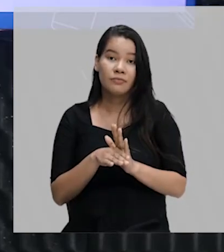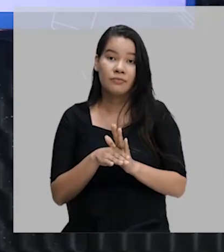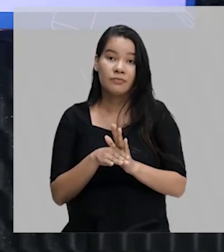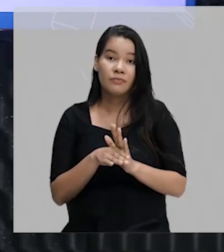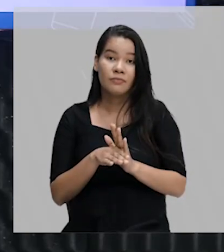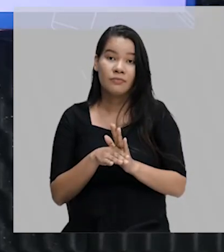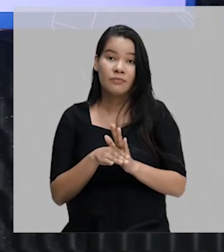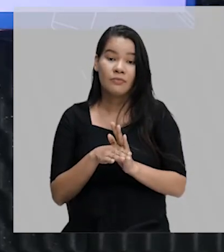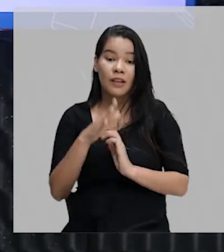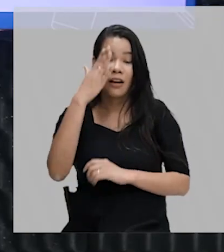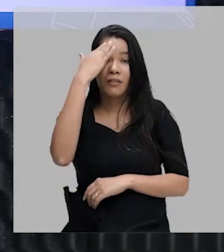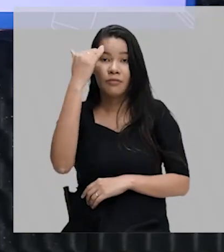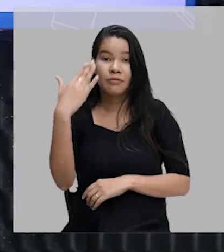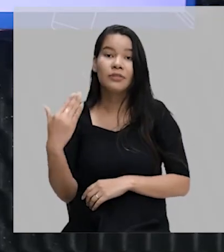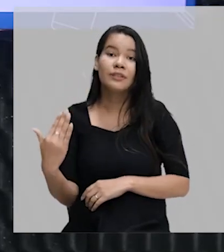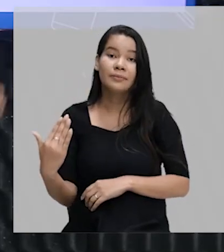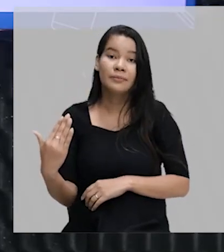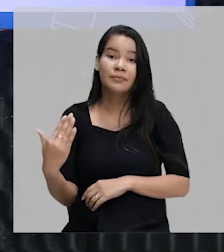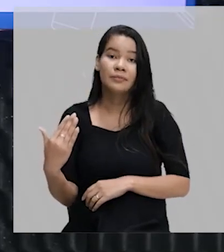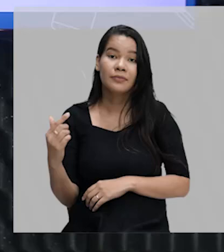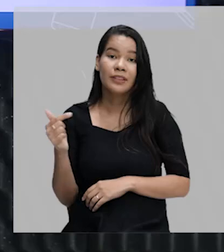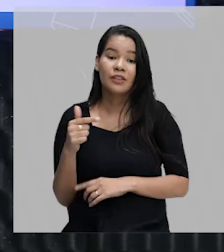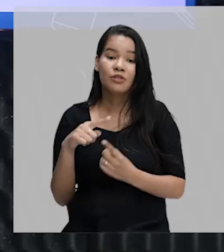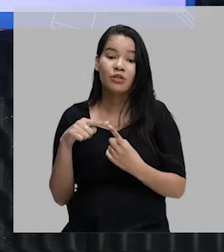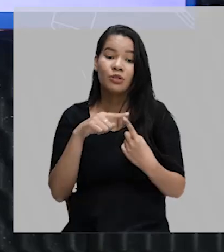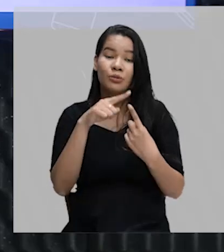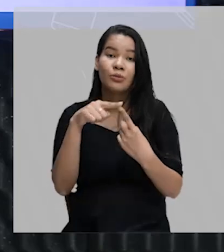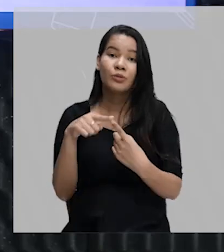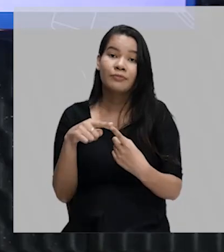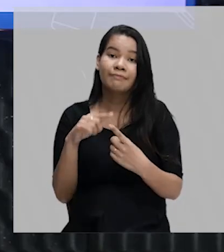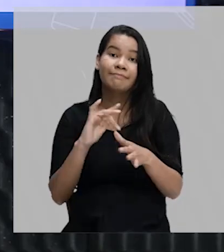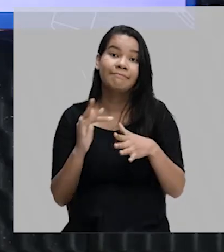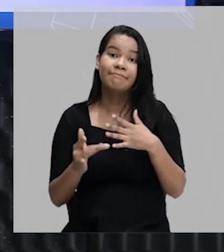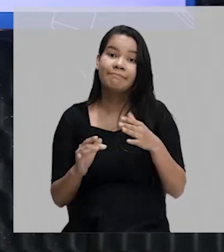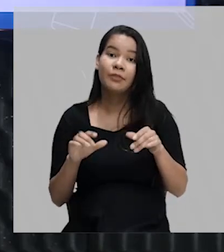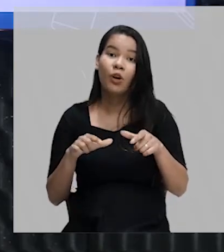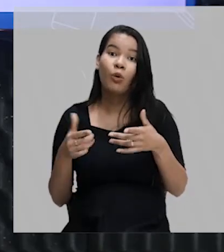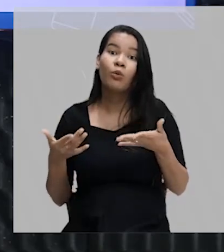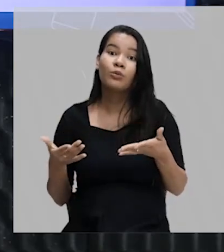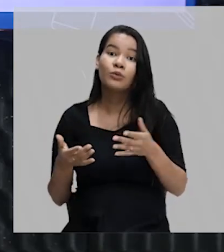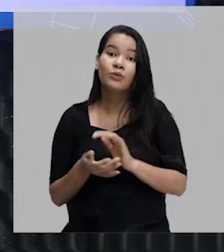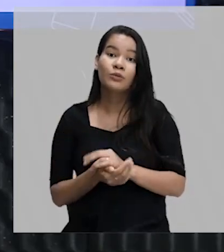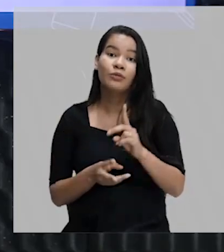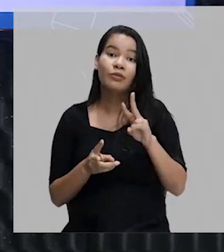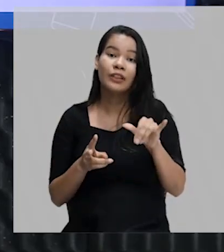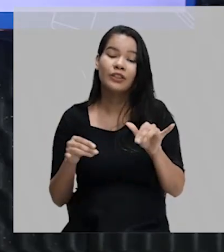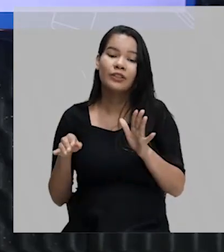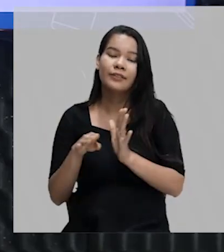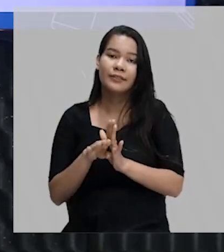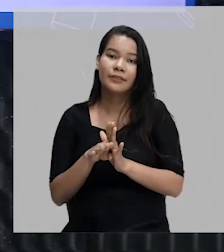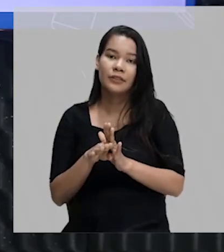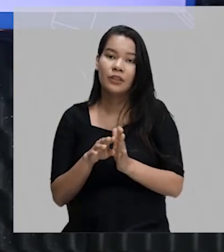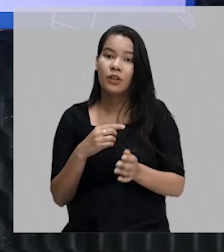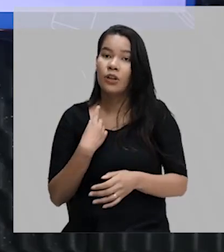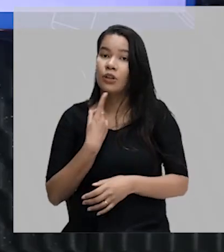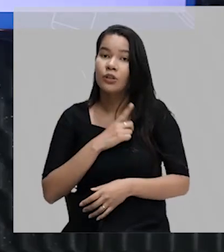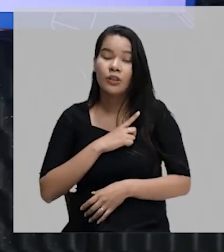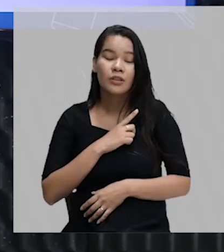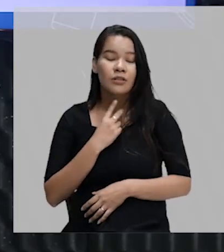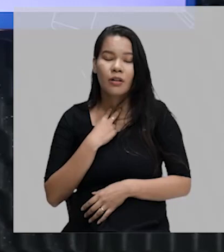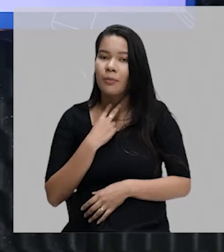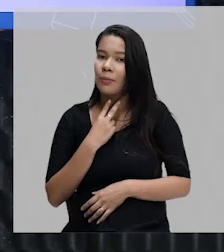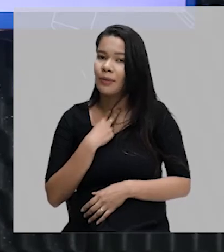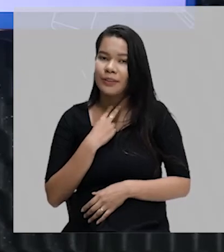o êxito desses tipos de webs? Gente, não podemos negar que